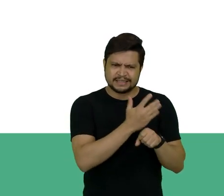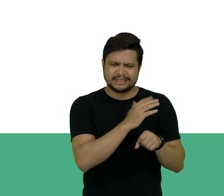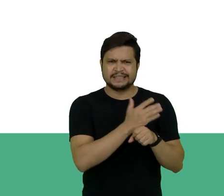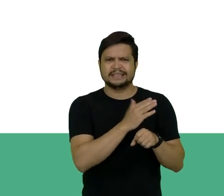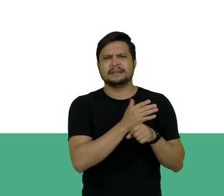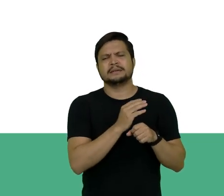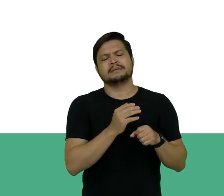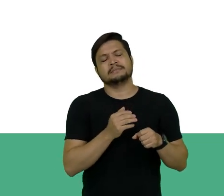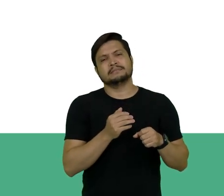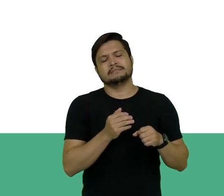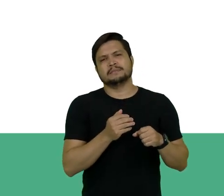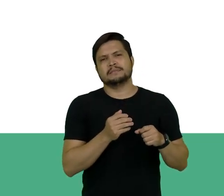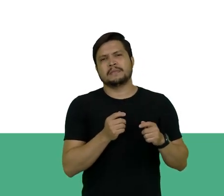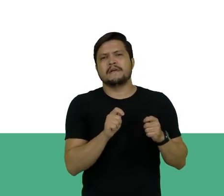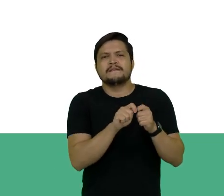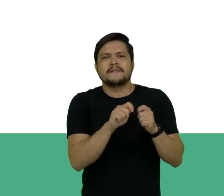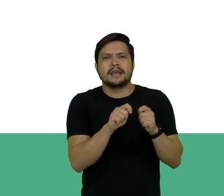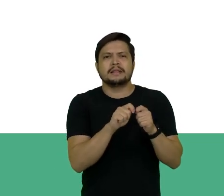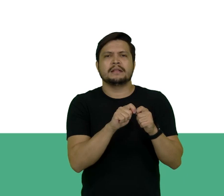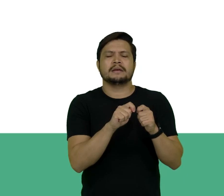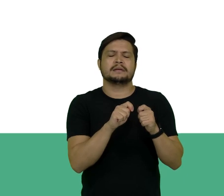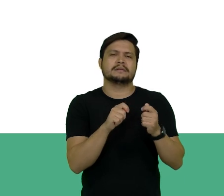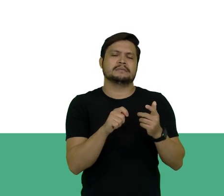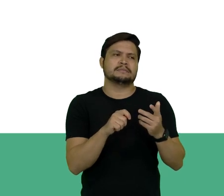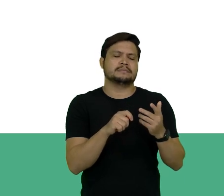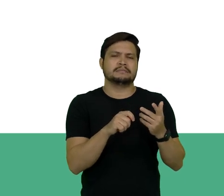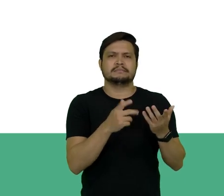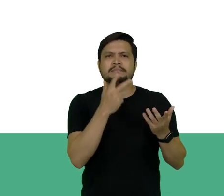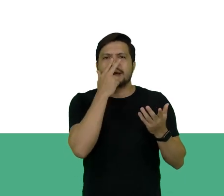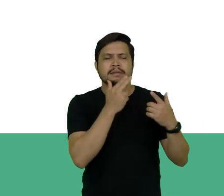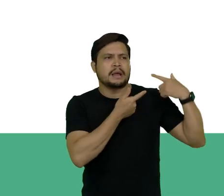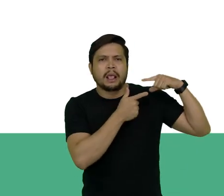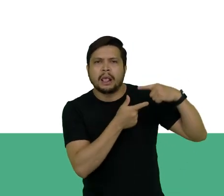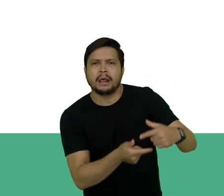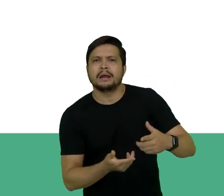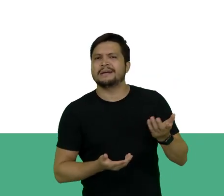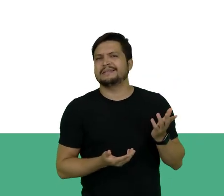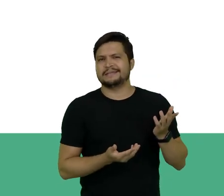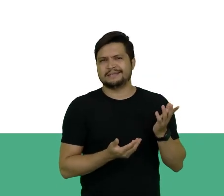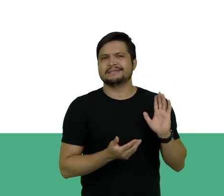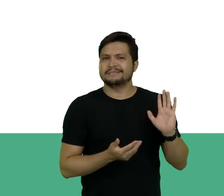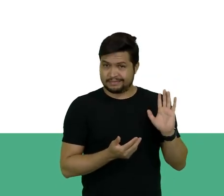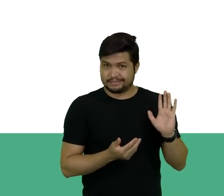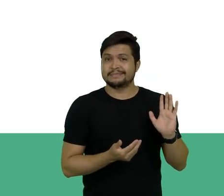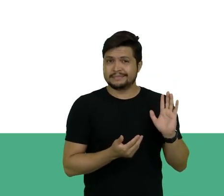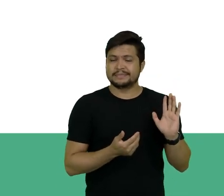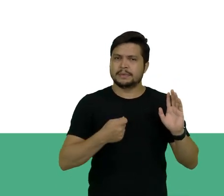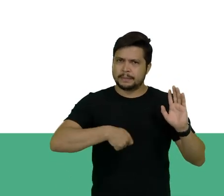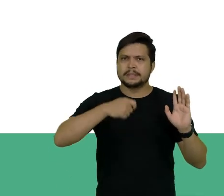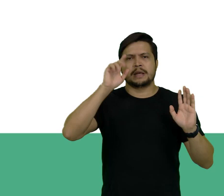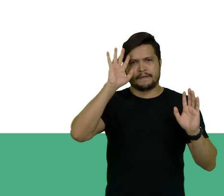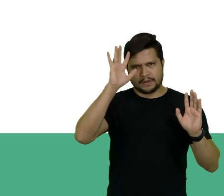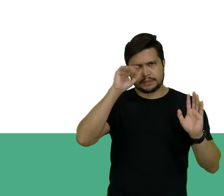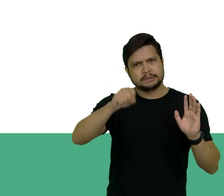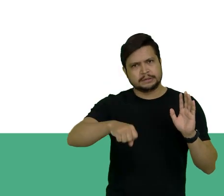executando práticas de manejo animal na unha? Né? Então, os chineses já estão na nossa frente lá. Né? Depois